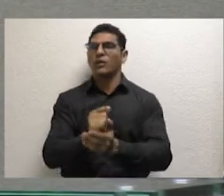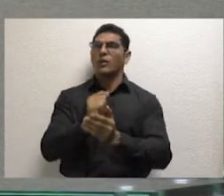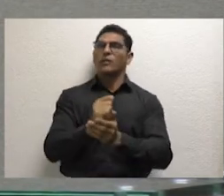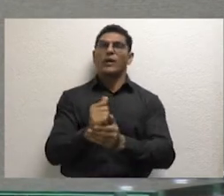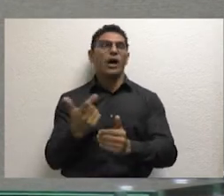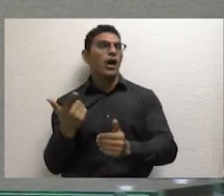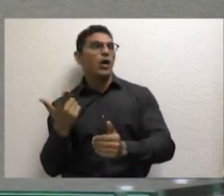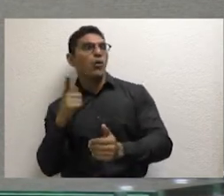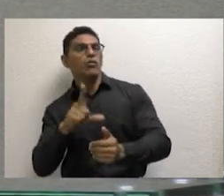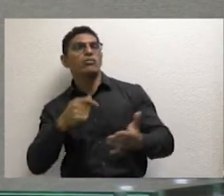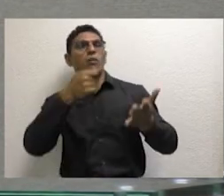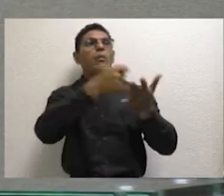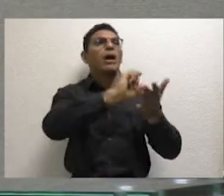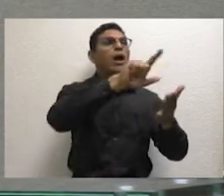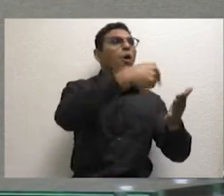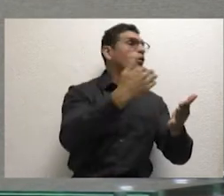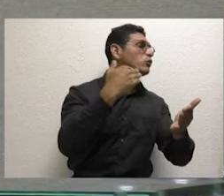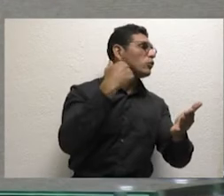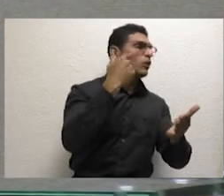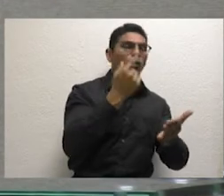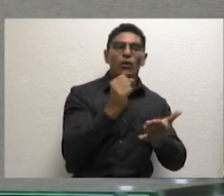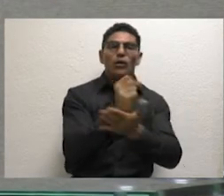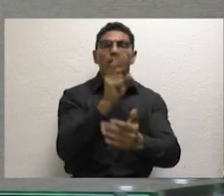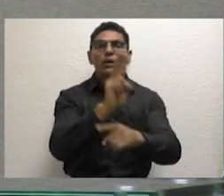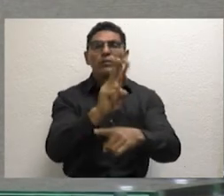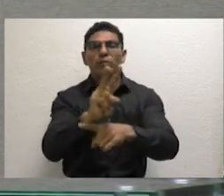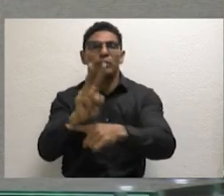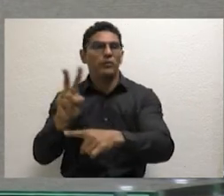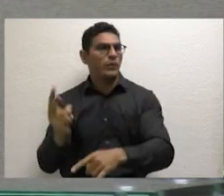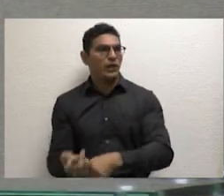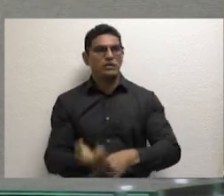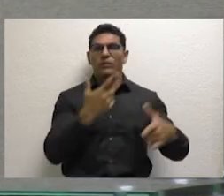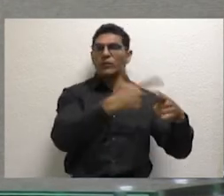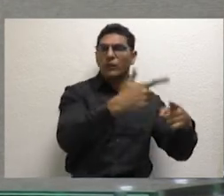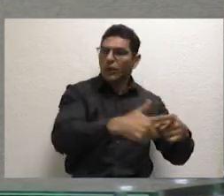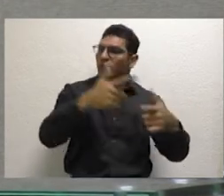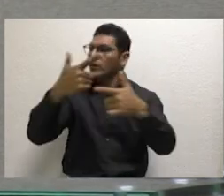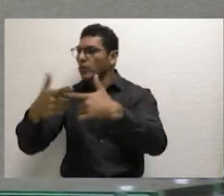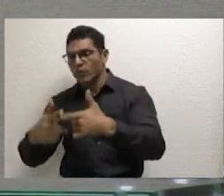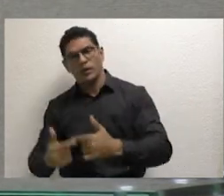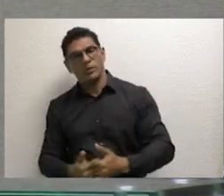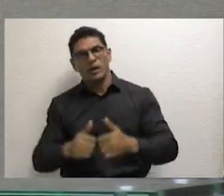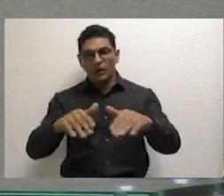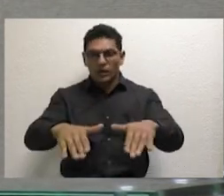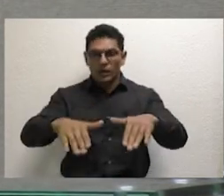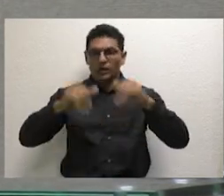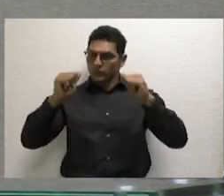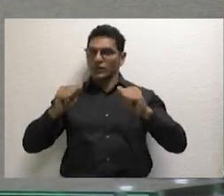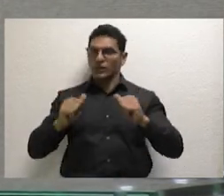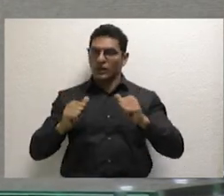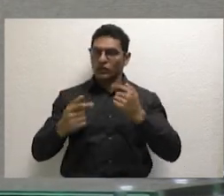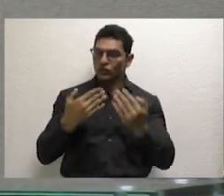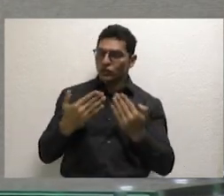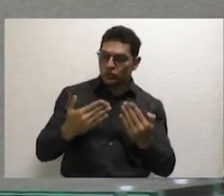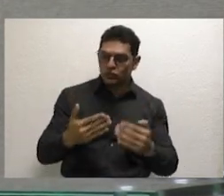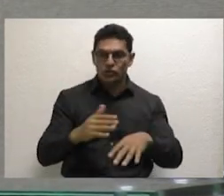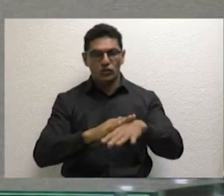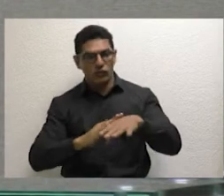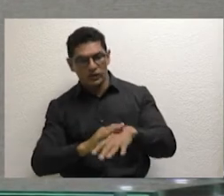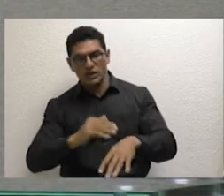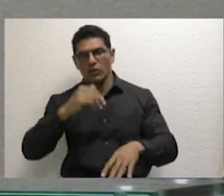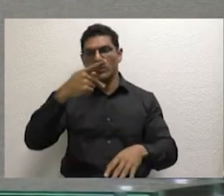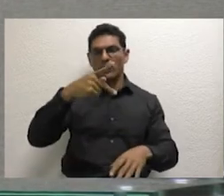entrando numa espiral sem volta então cabe esta casa nós vamos discutir o PPA vamos discutir a